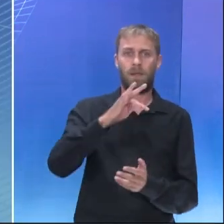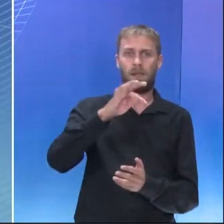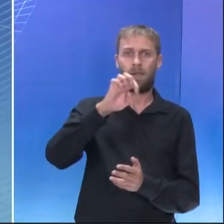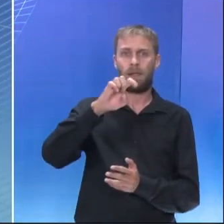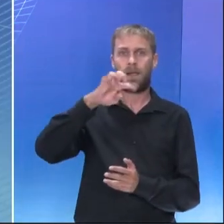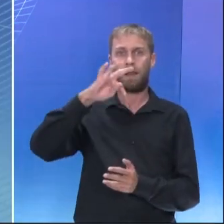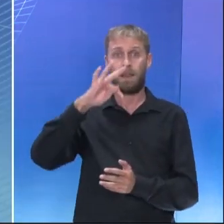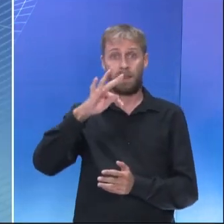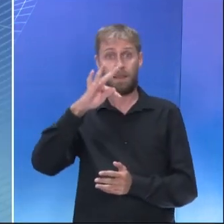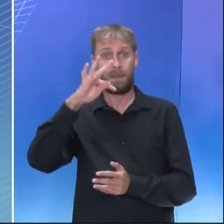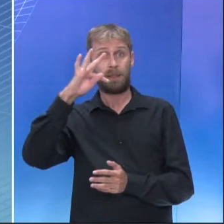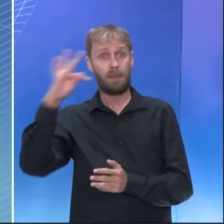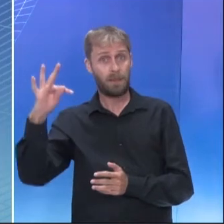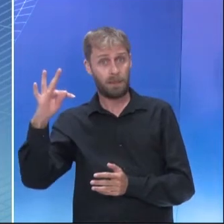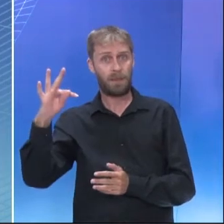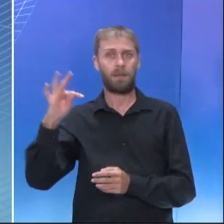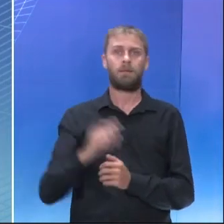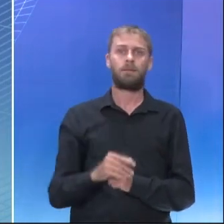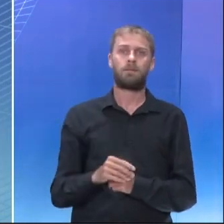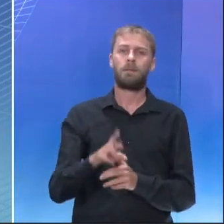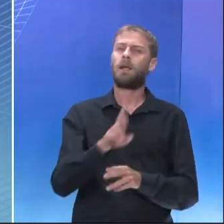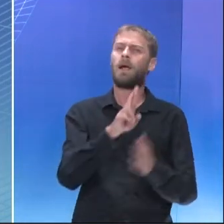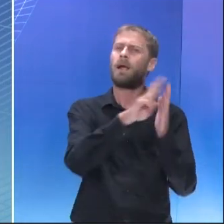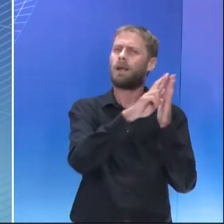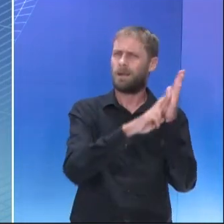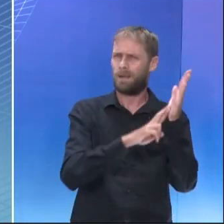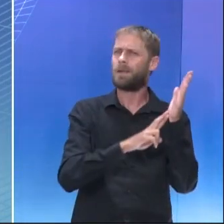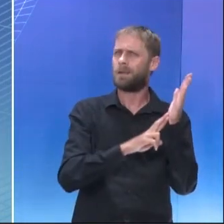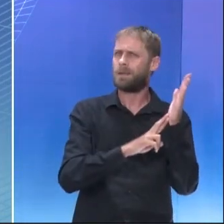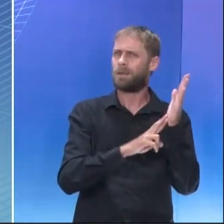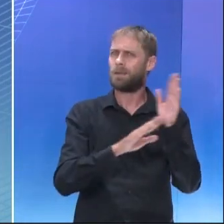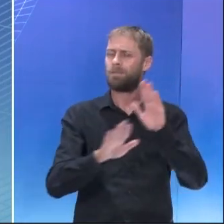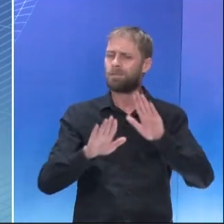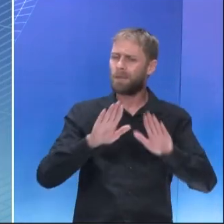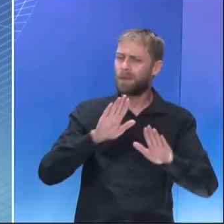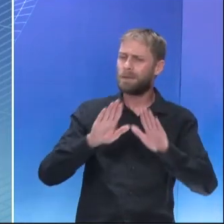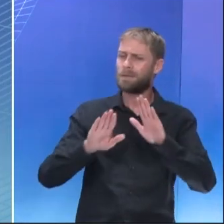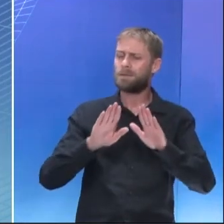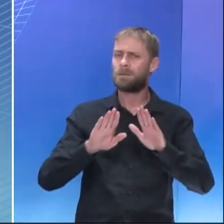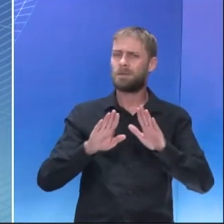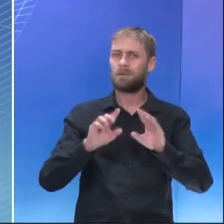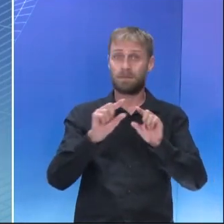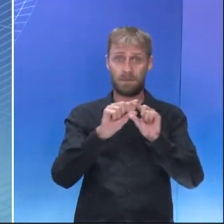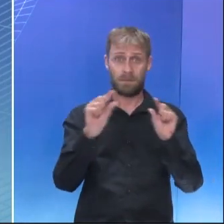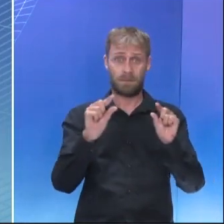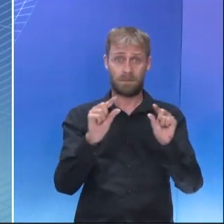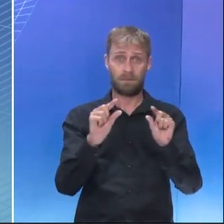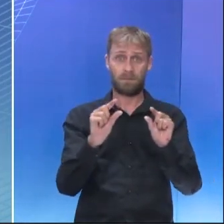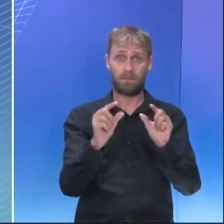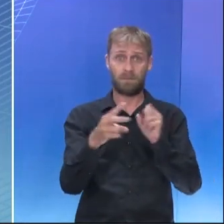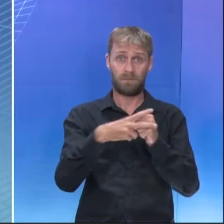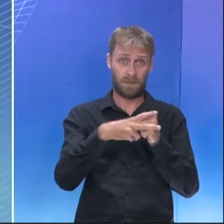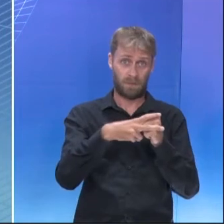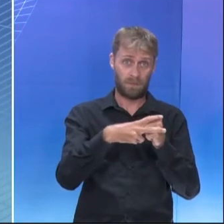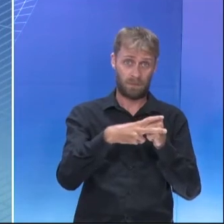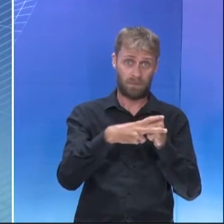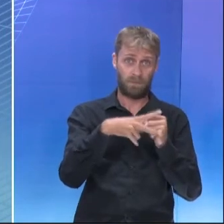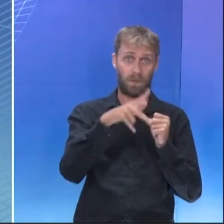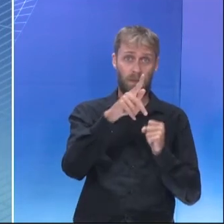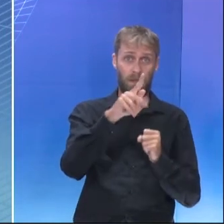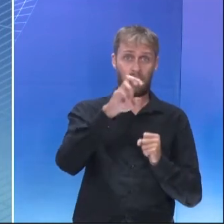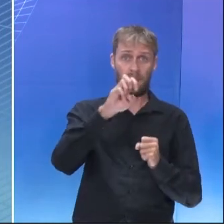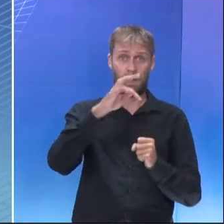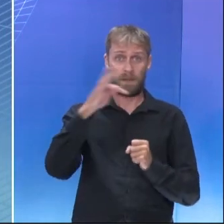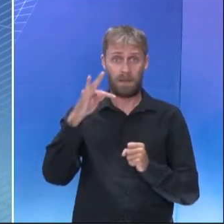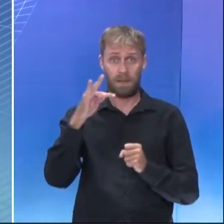T's. Aí você vai lembrar daquelas regrinhas, porque às vezes você, quando é uma sílaba só, o verbo, e ele termina